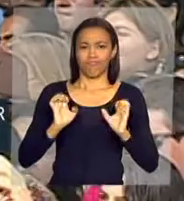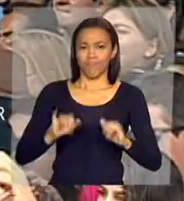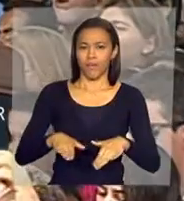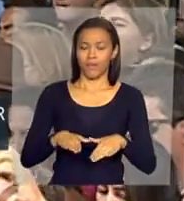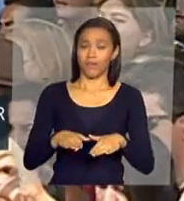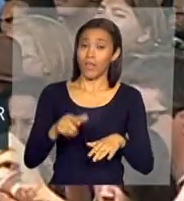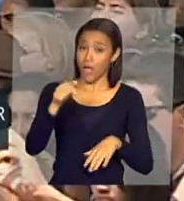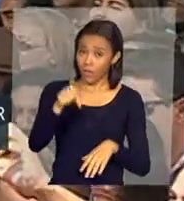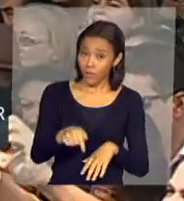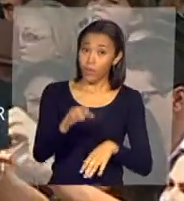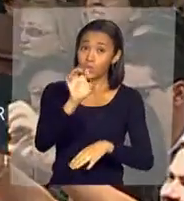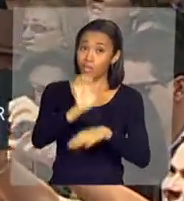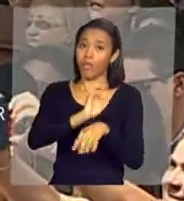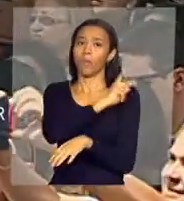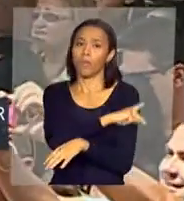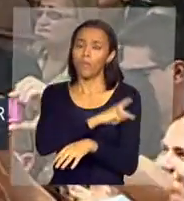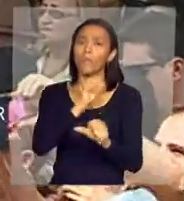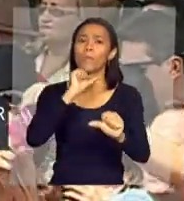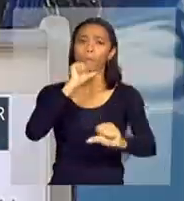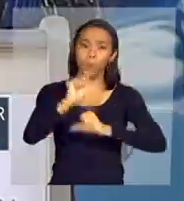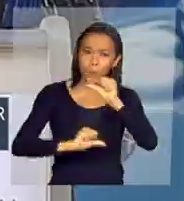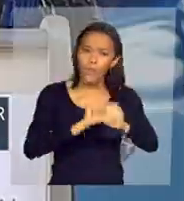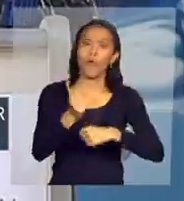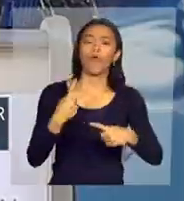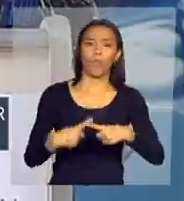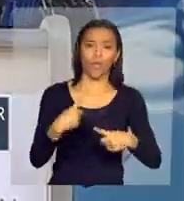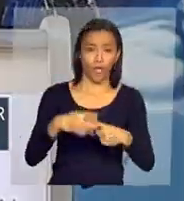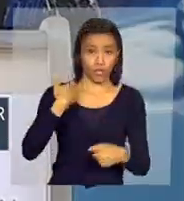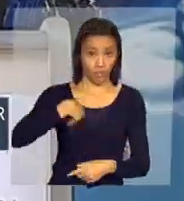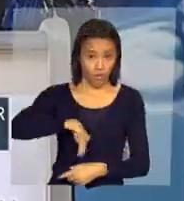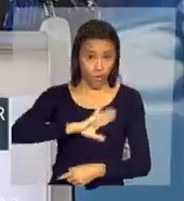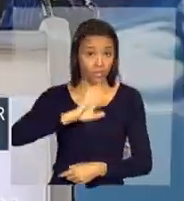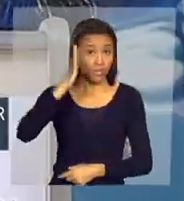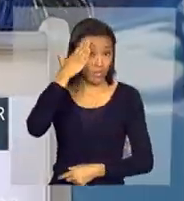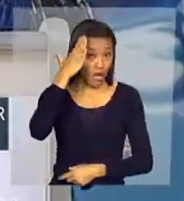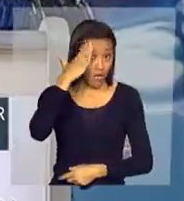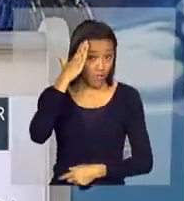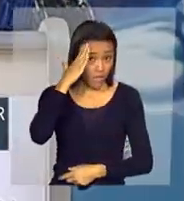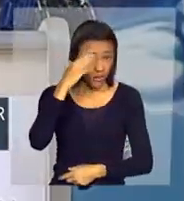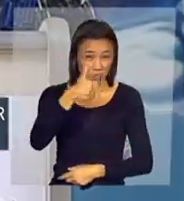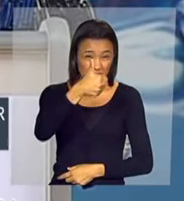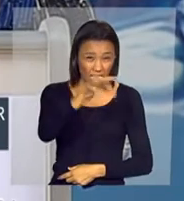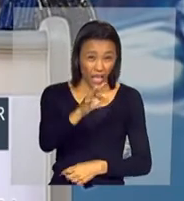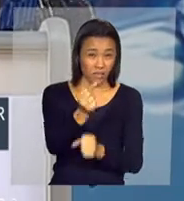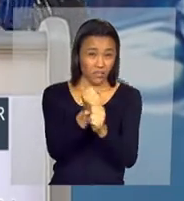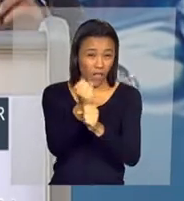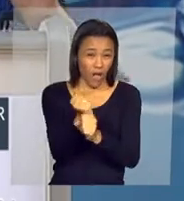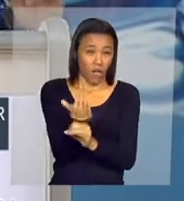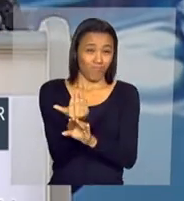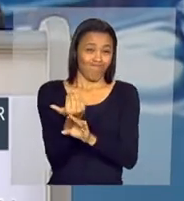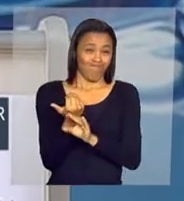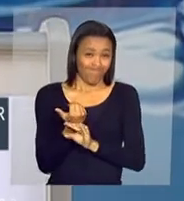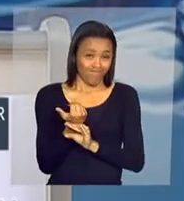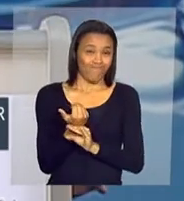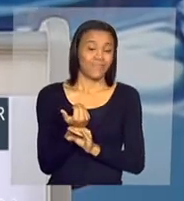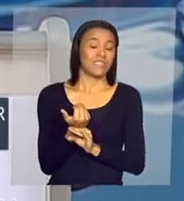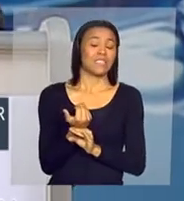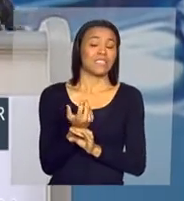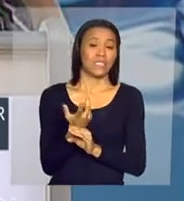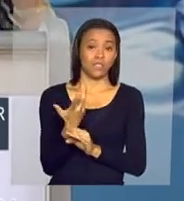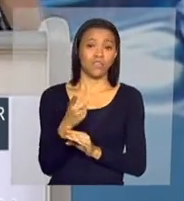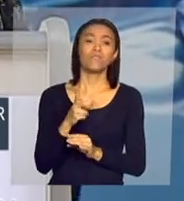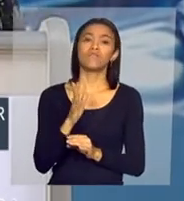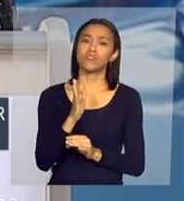O Piauí mudou também, porque nós sabemos que nos últimos 10 anos tem sido